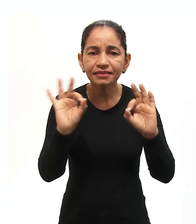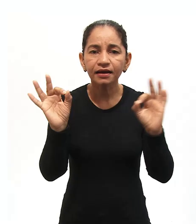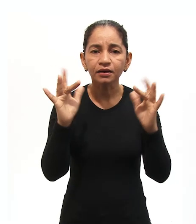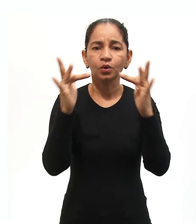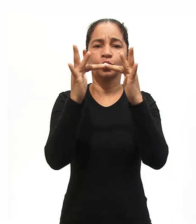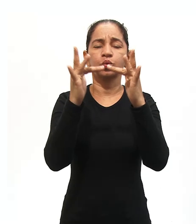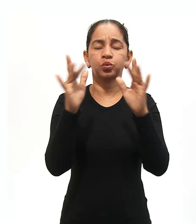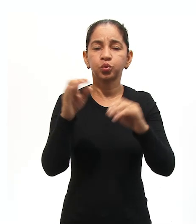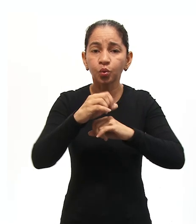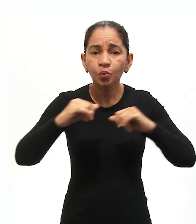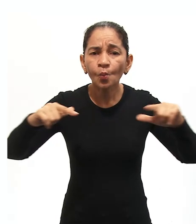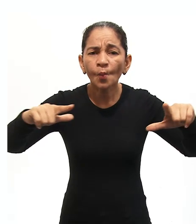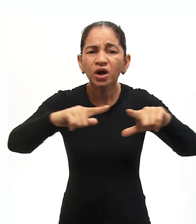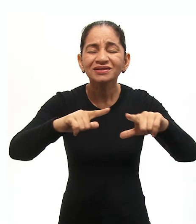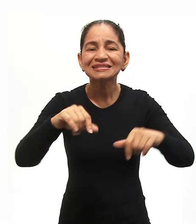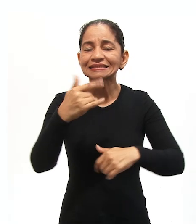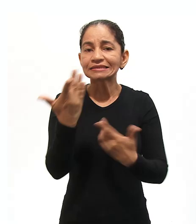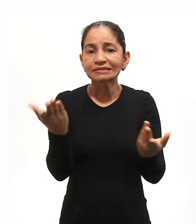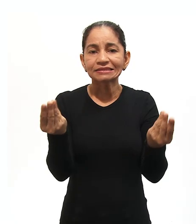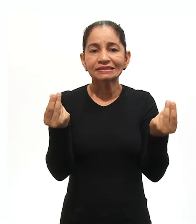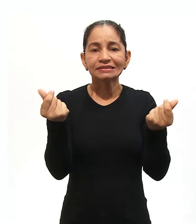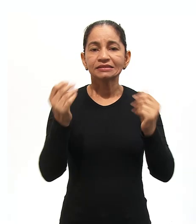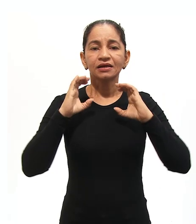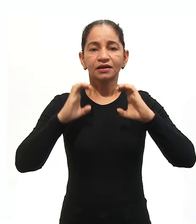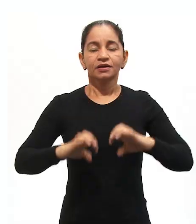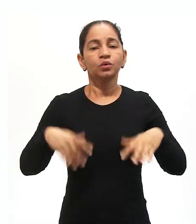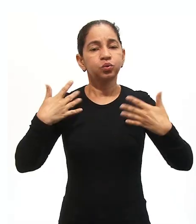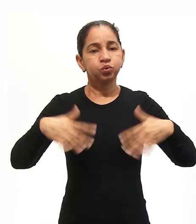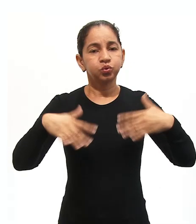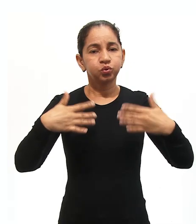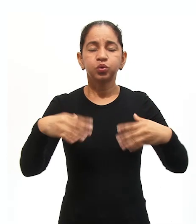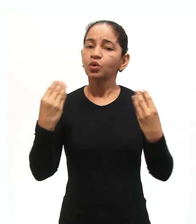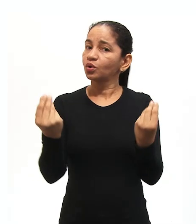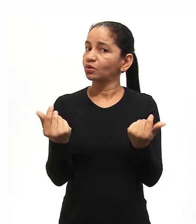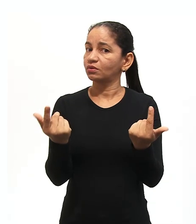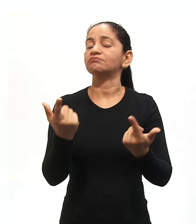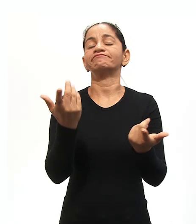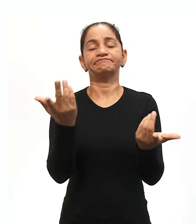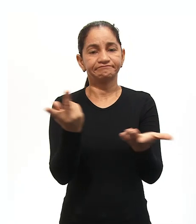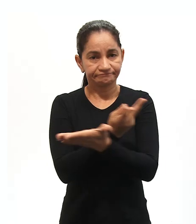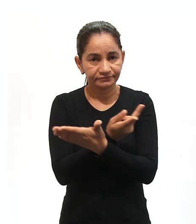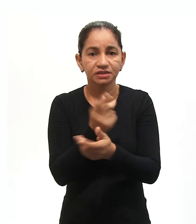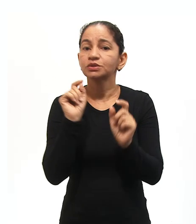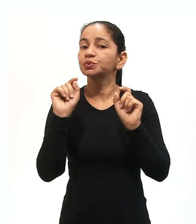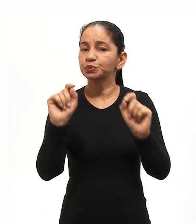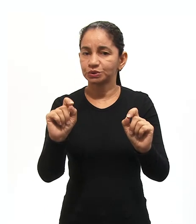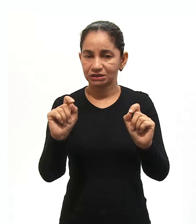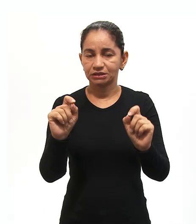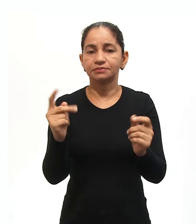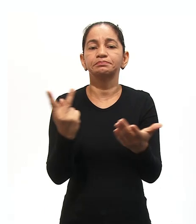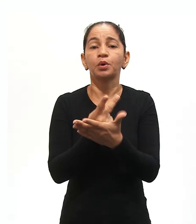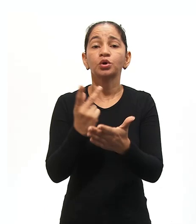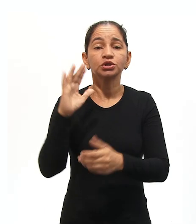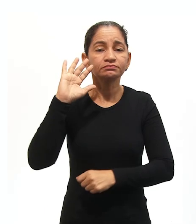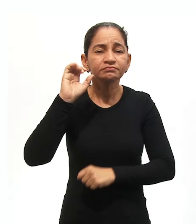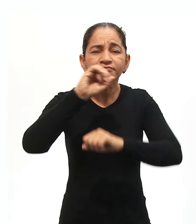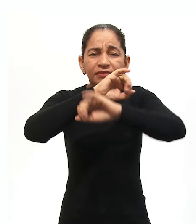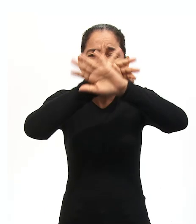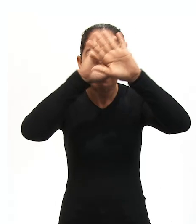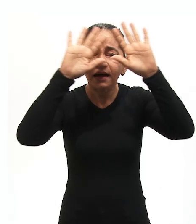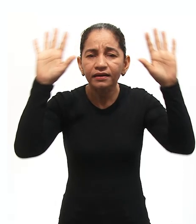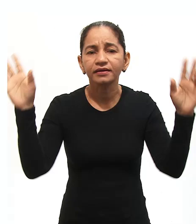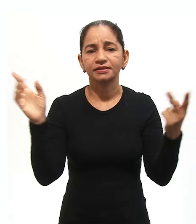professor, torna-se um espaço onde a ética docente se materializa. A